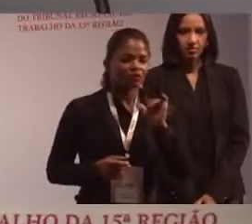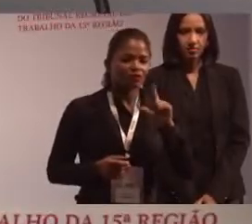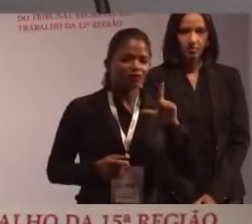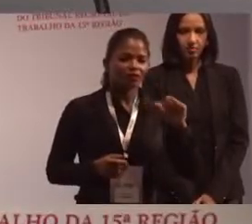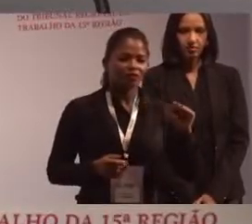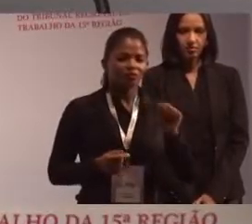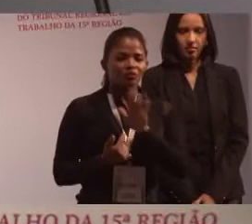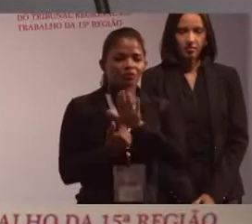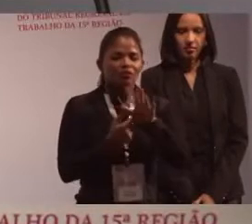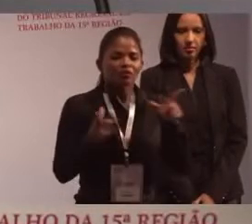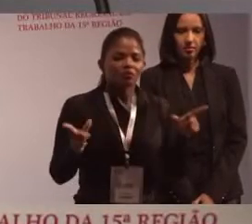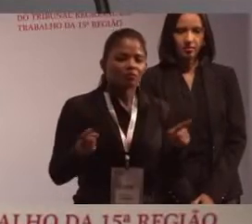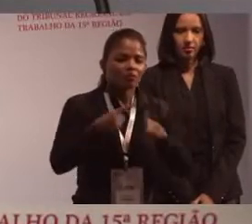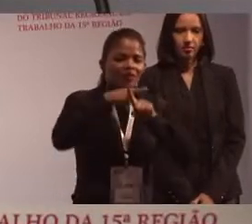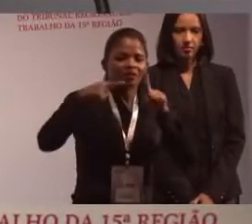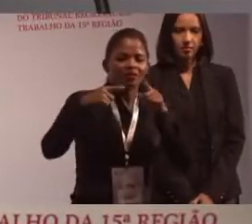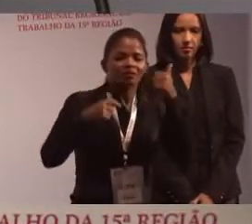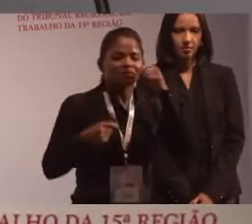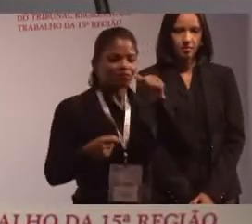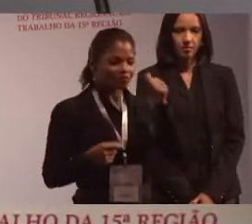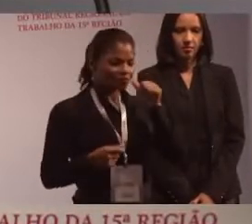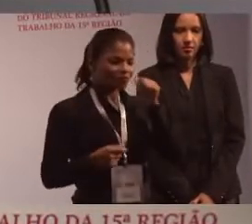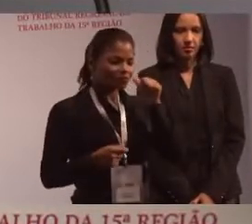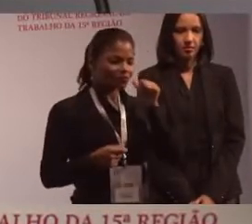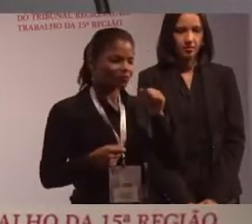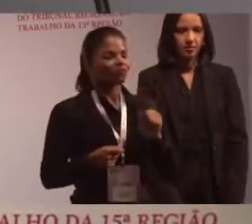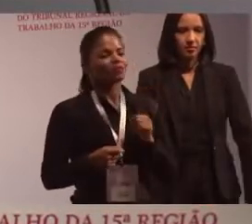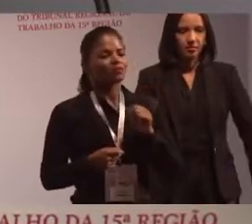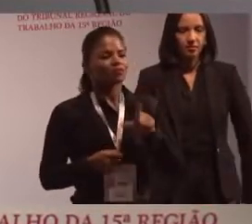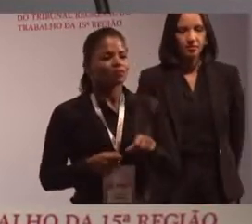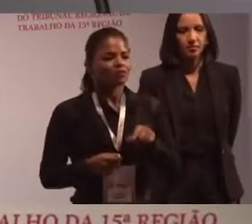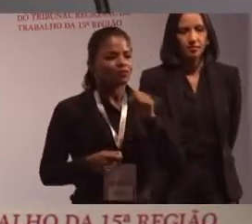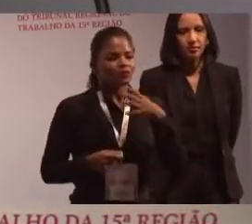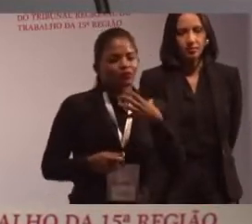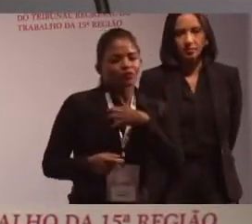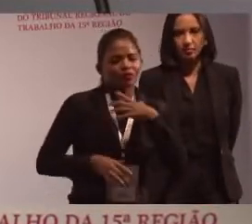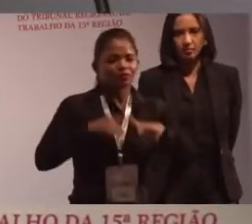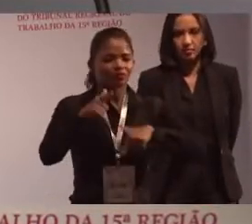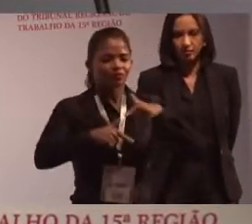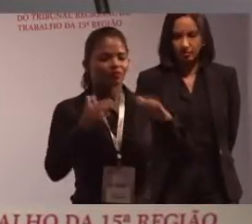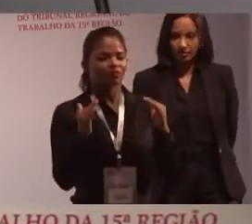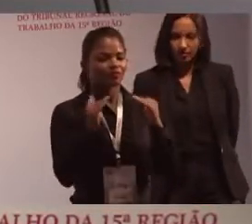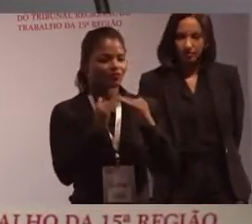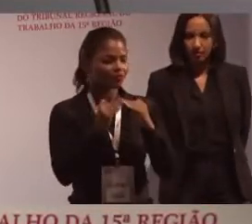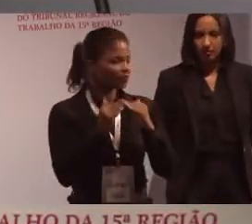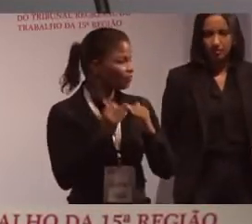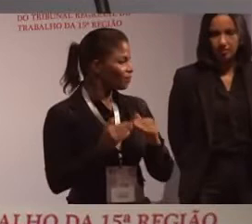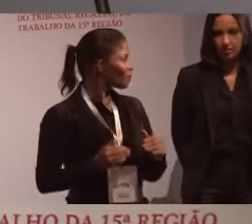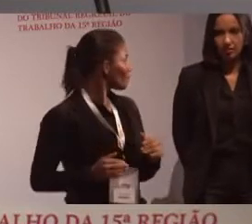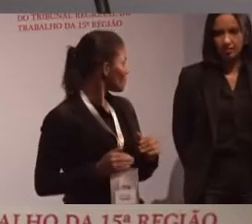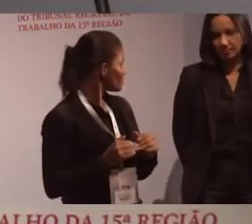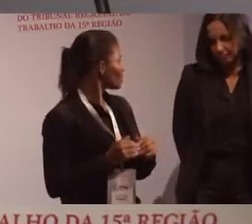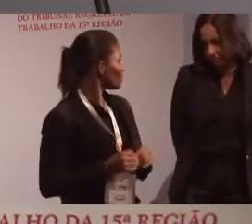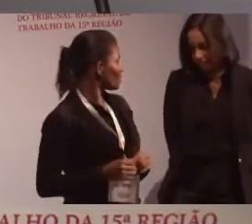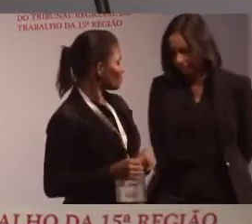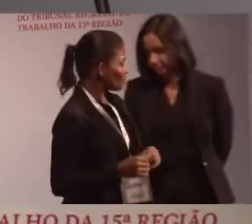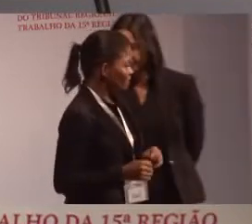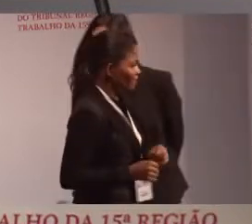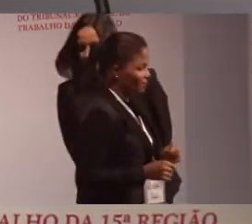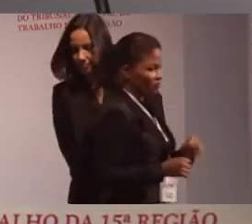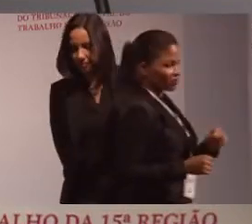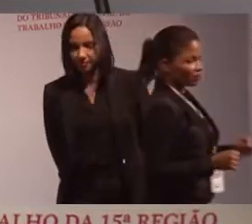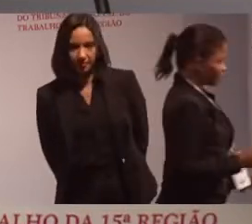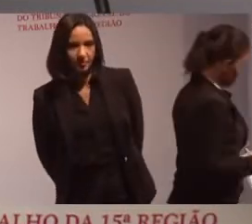quase metade das mulheres que optaram por um modelo de trabalho em casa, né, o home office que a gente